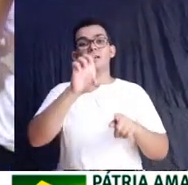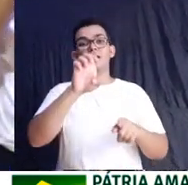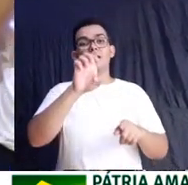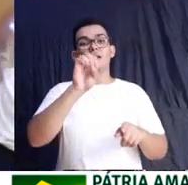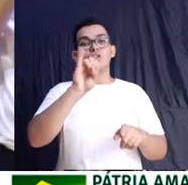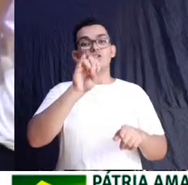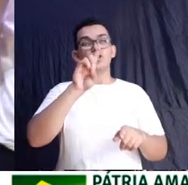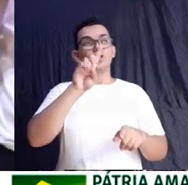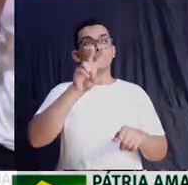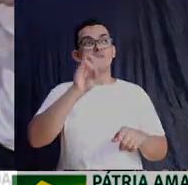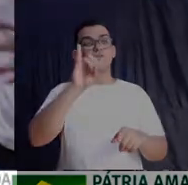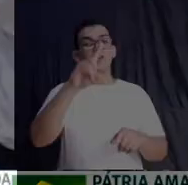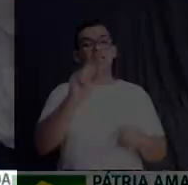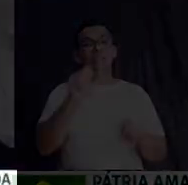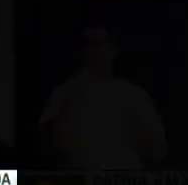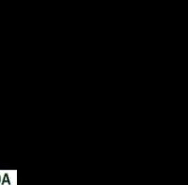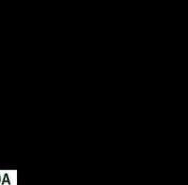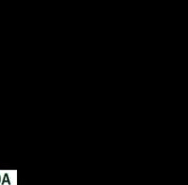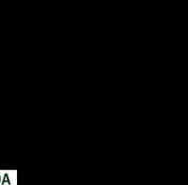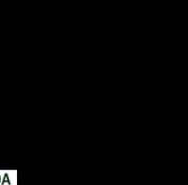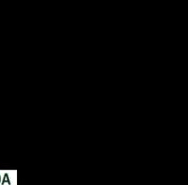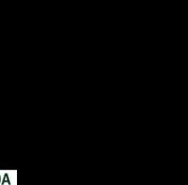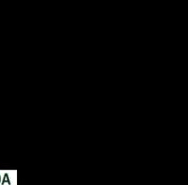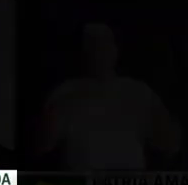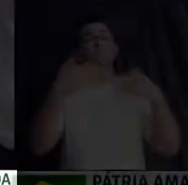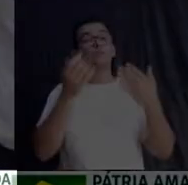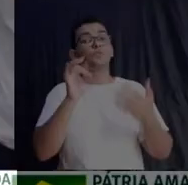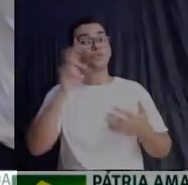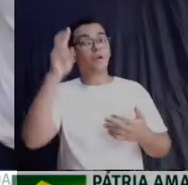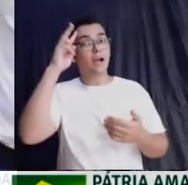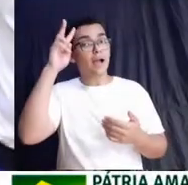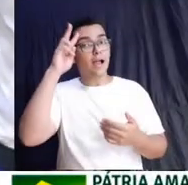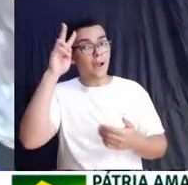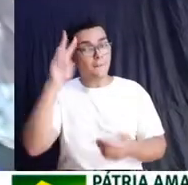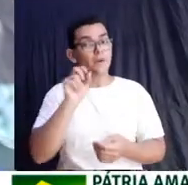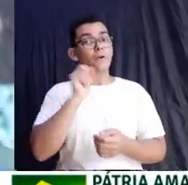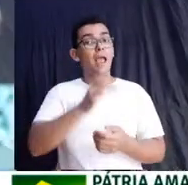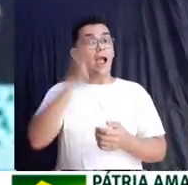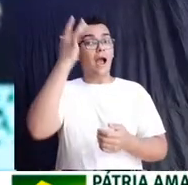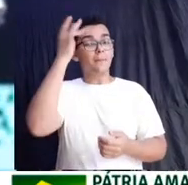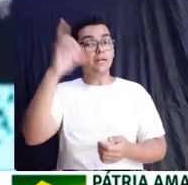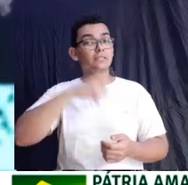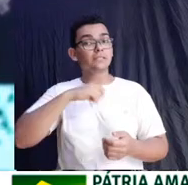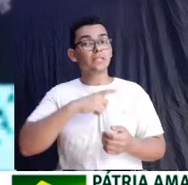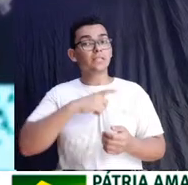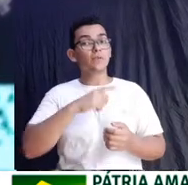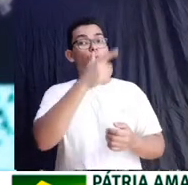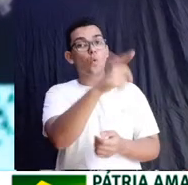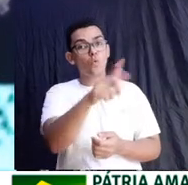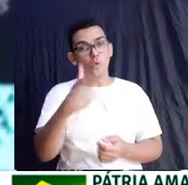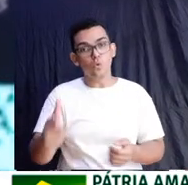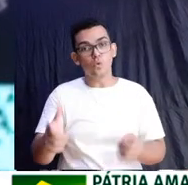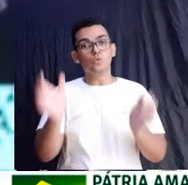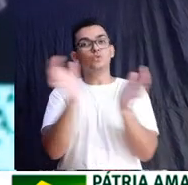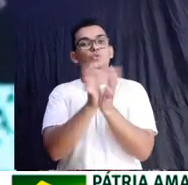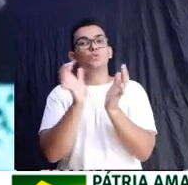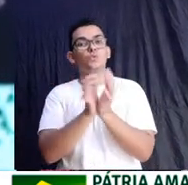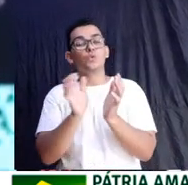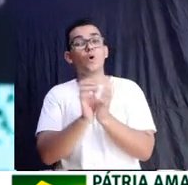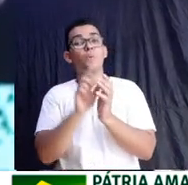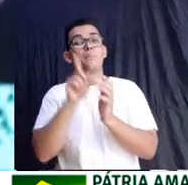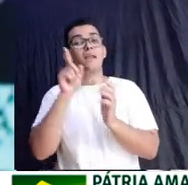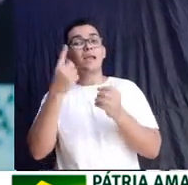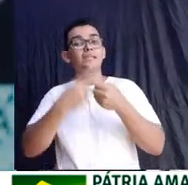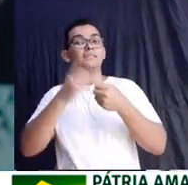vocês. Só lembrando que amanhã, para a gente encerrar aqui, amanhã tem a Andrômeda de Ouro Preto do Oeste. Tá? Amanhã tem em